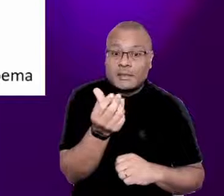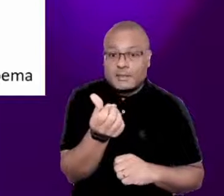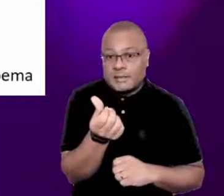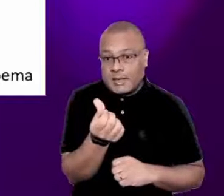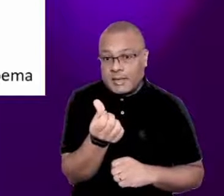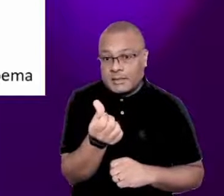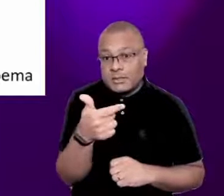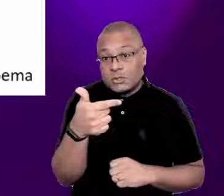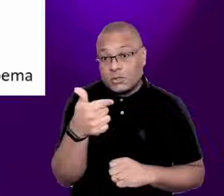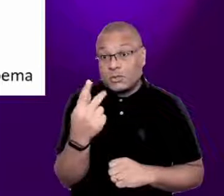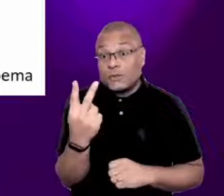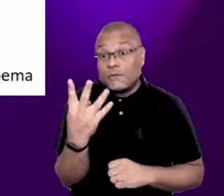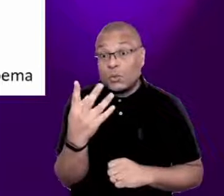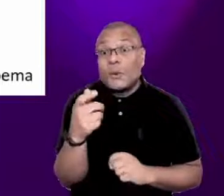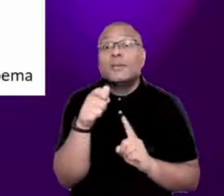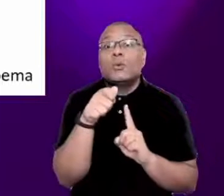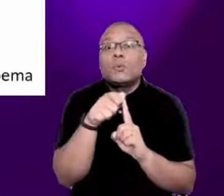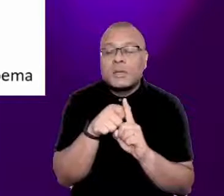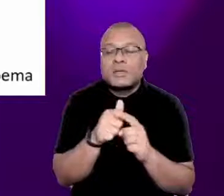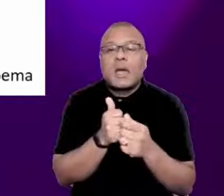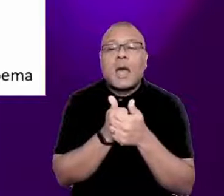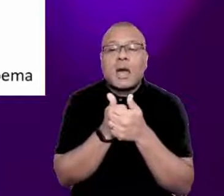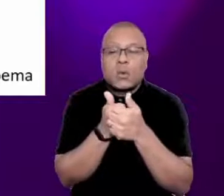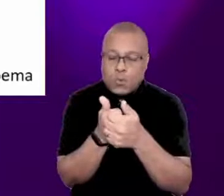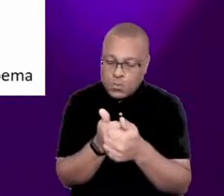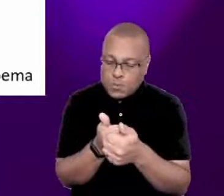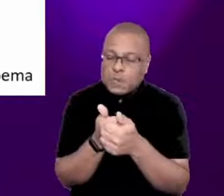24 meses. Esse aqui é o exemplo